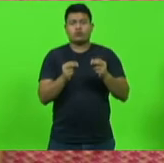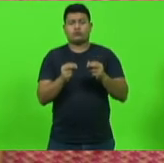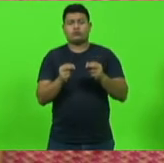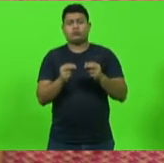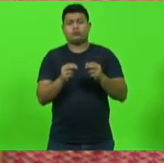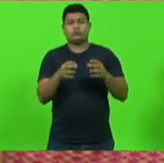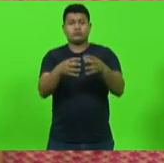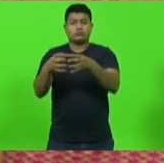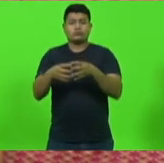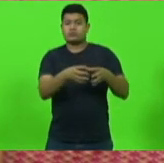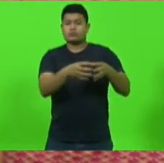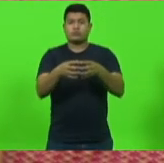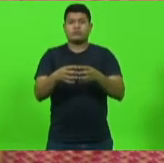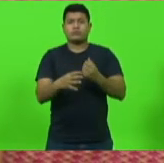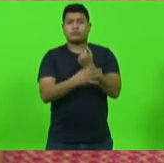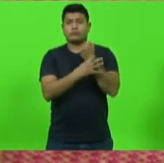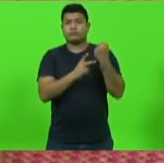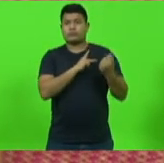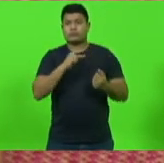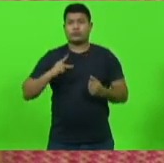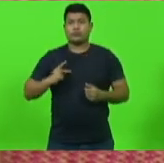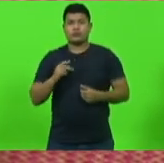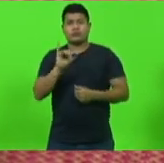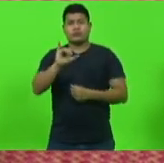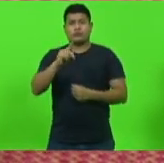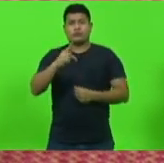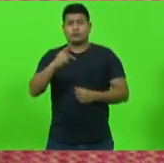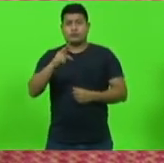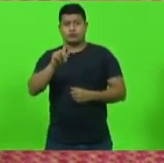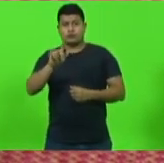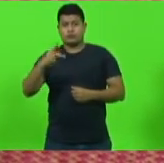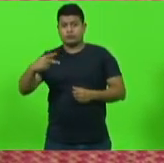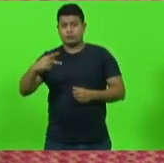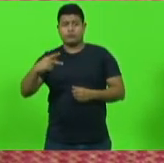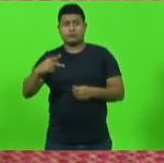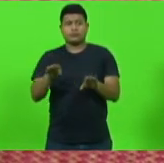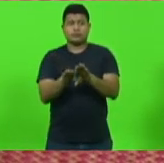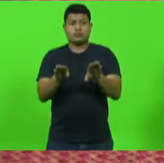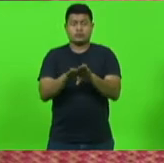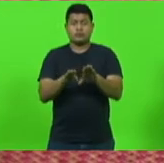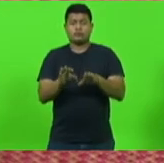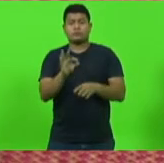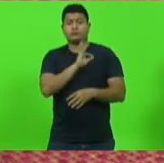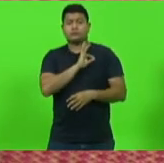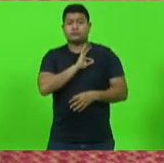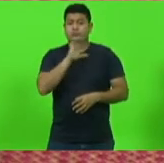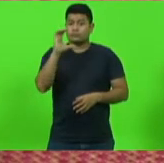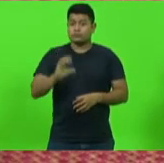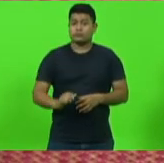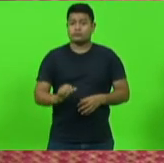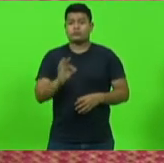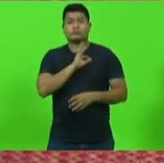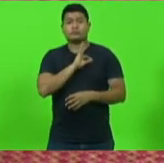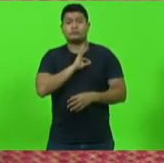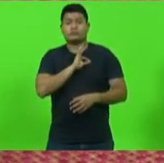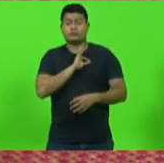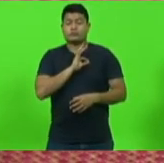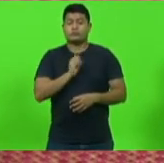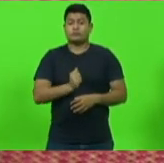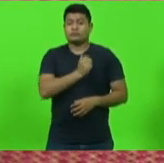pública. Está aqui o IGP, estão os segmentos da Polícia Civil, da Polícia Militar, e todos